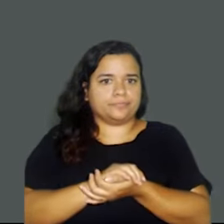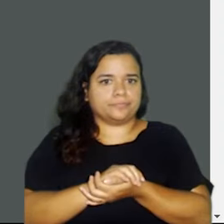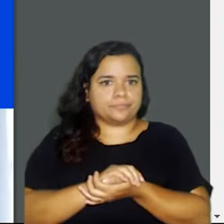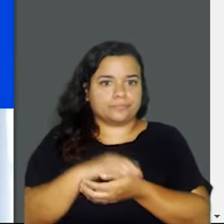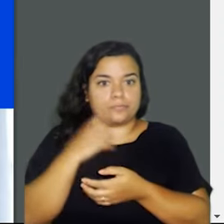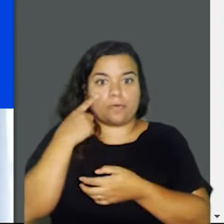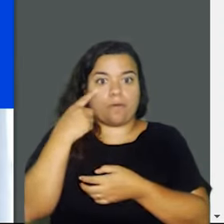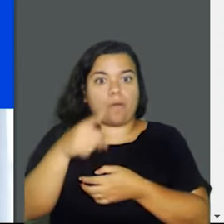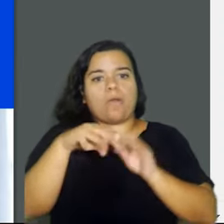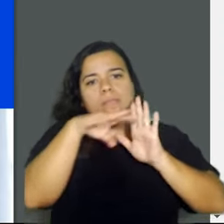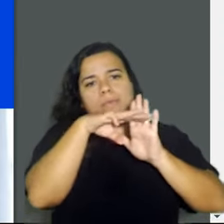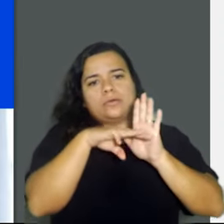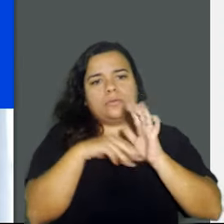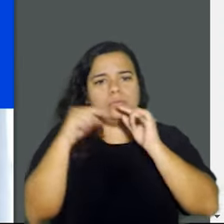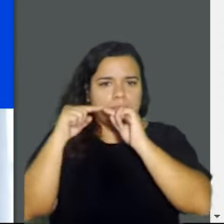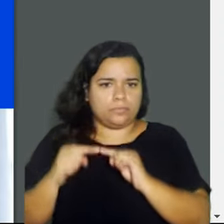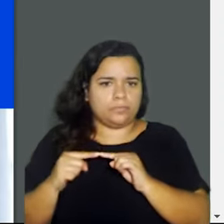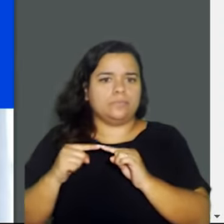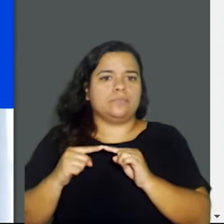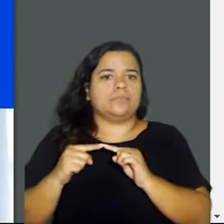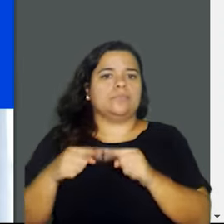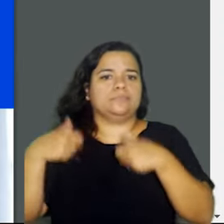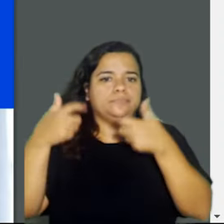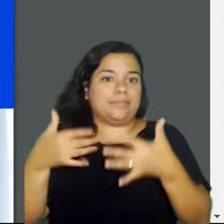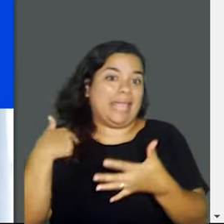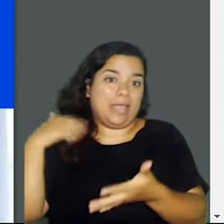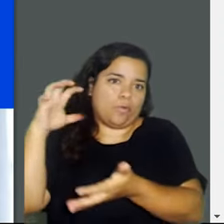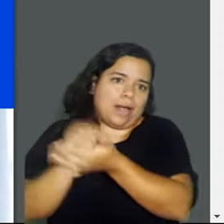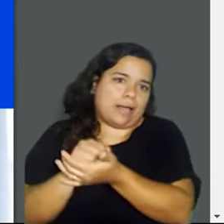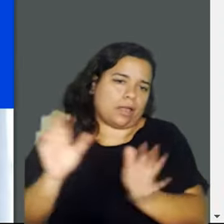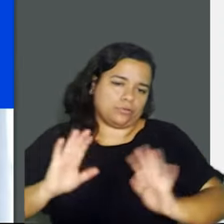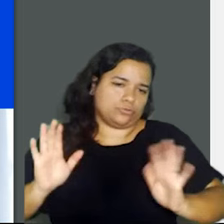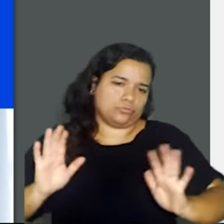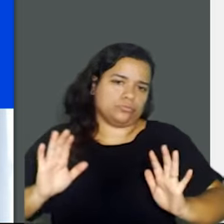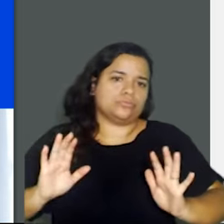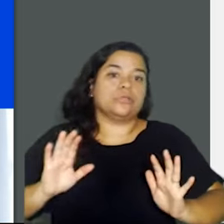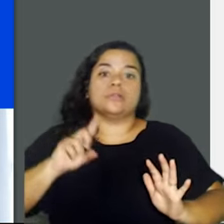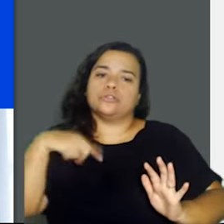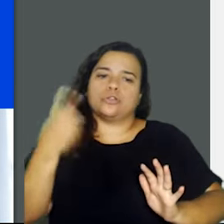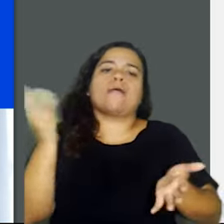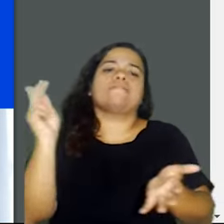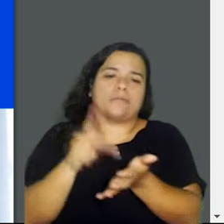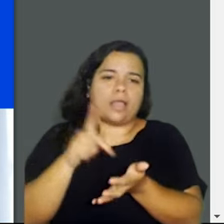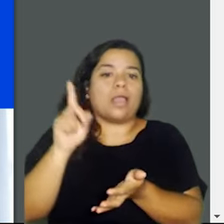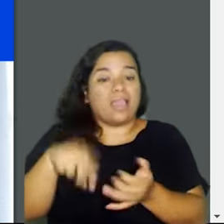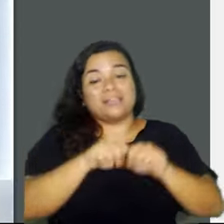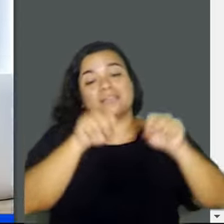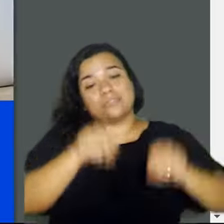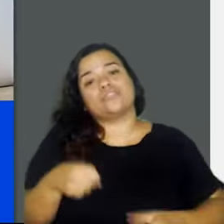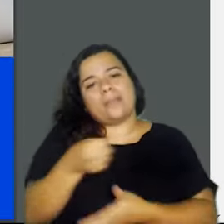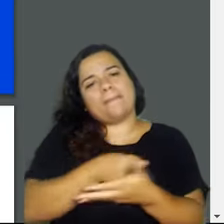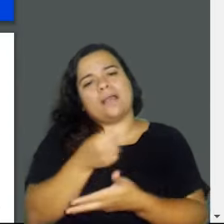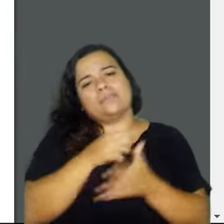é a intenção a gente não faz eu não vou fazer um cadastro aqui fake né aqui a gente coloca o que é verdadeiro já é a base do